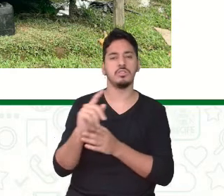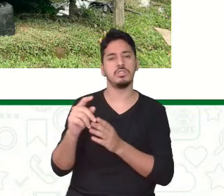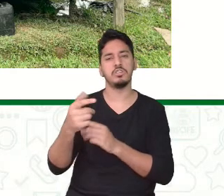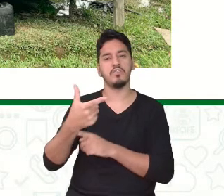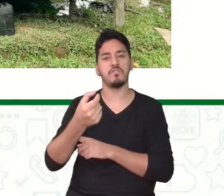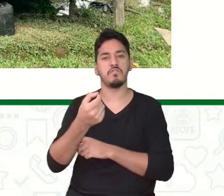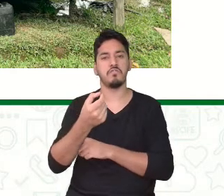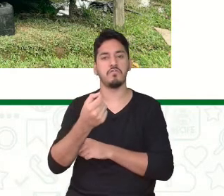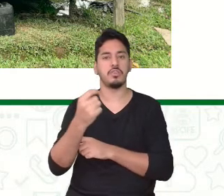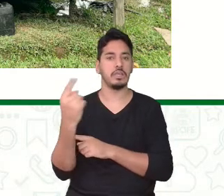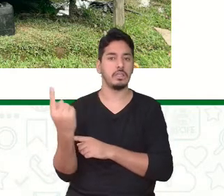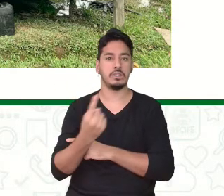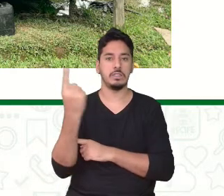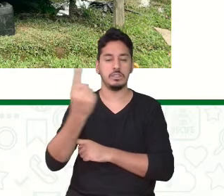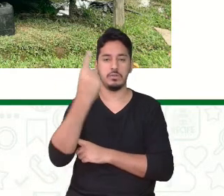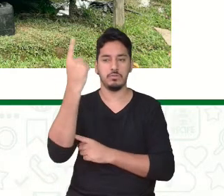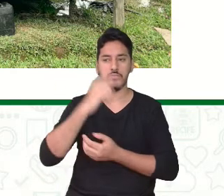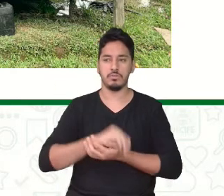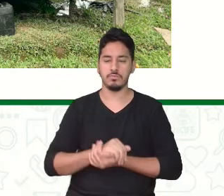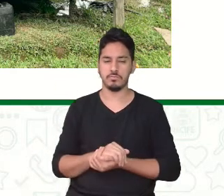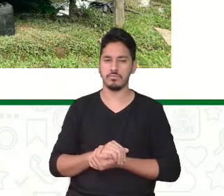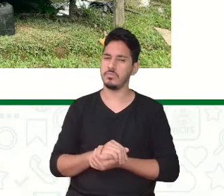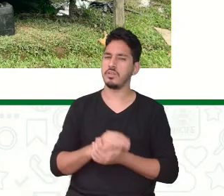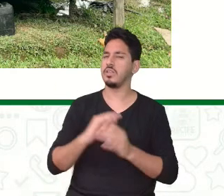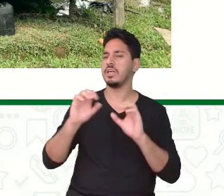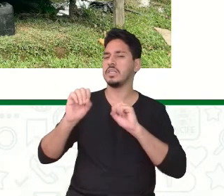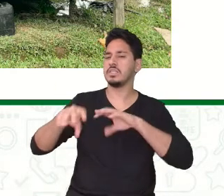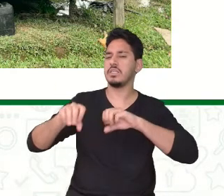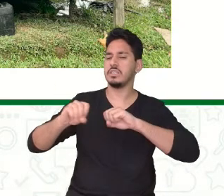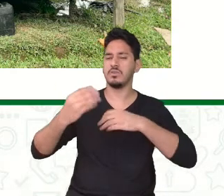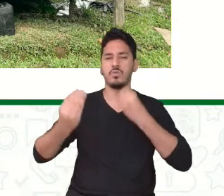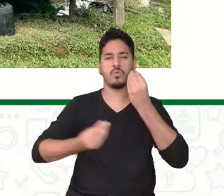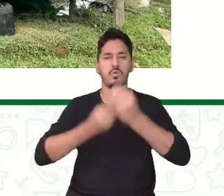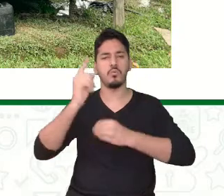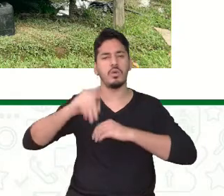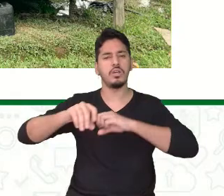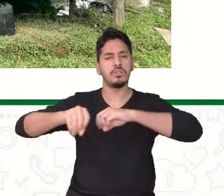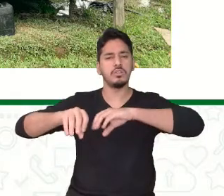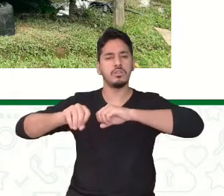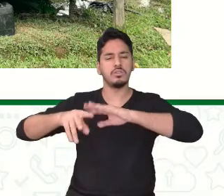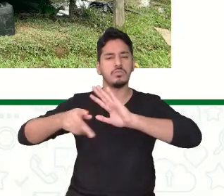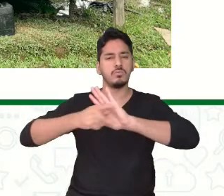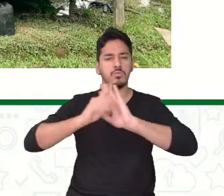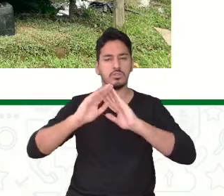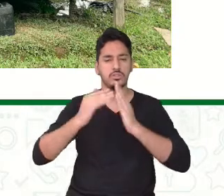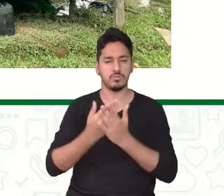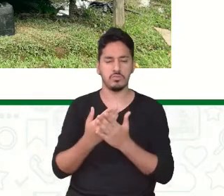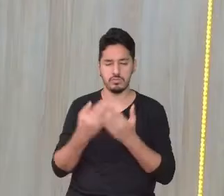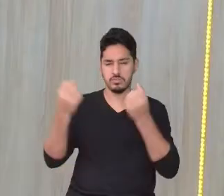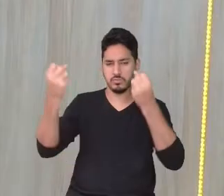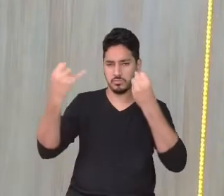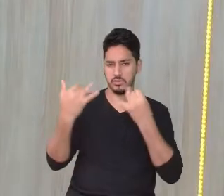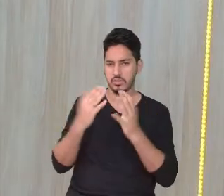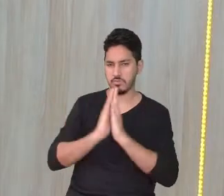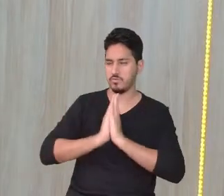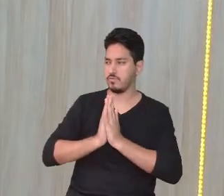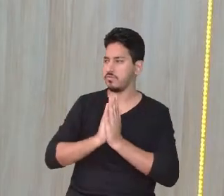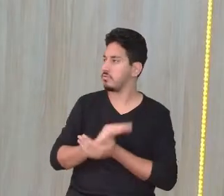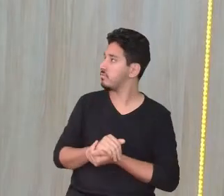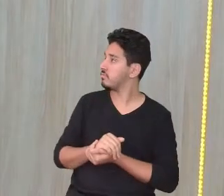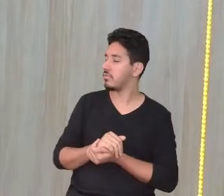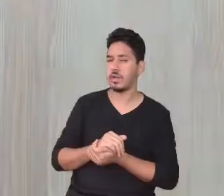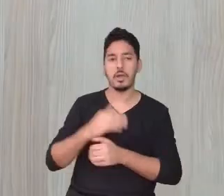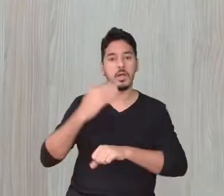20 andares. Uhum. E como é a educação desse povo, assim? Como se faz lá na escola? Conta um pouquinho dessa experiência. É bem